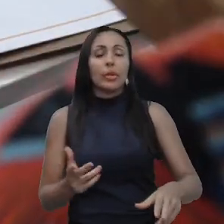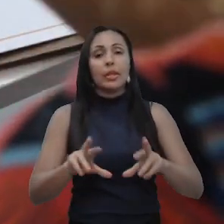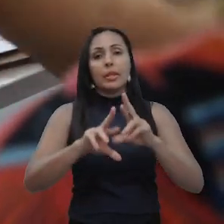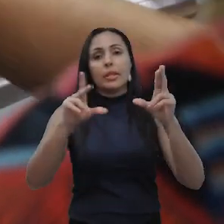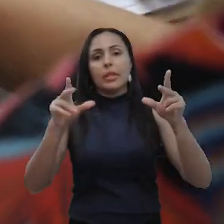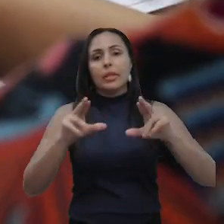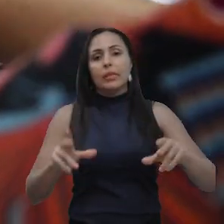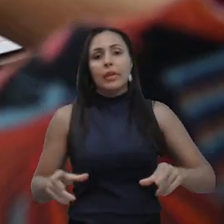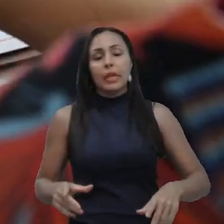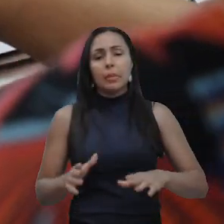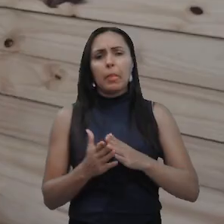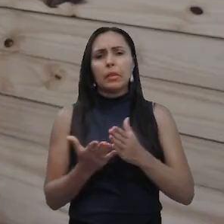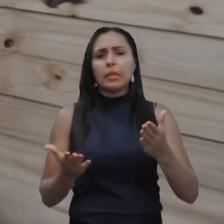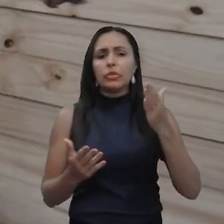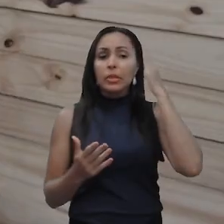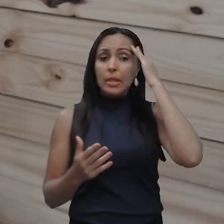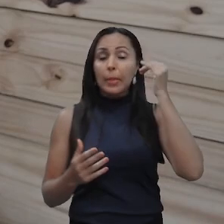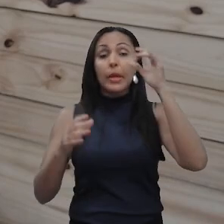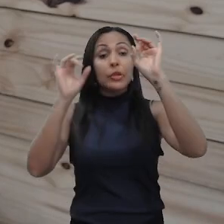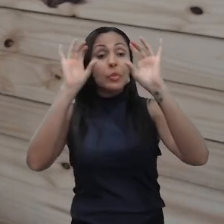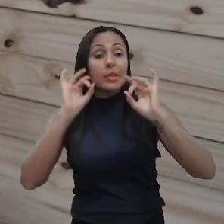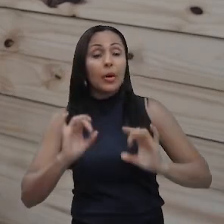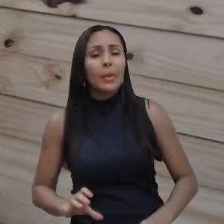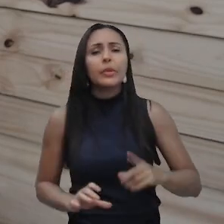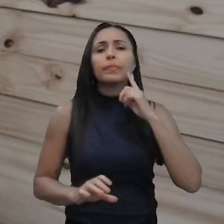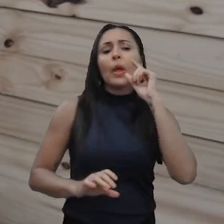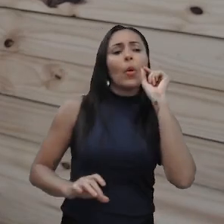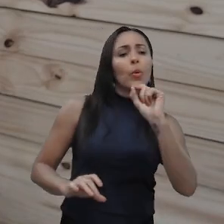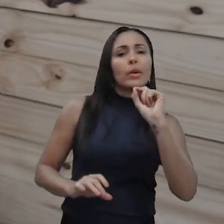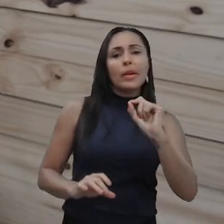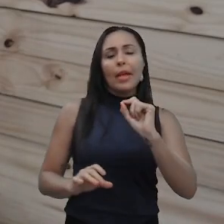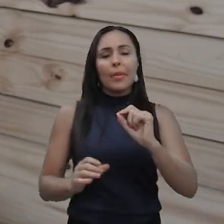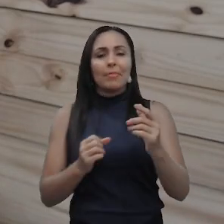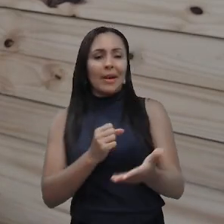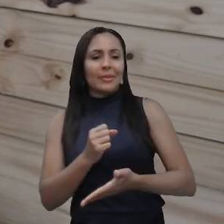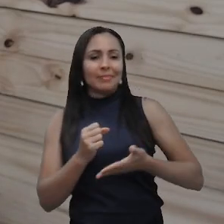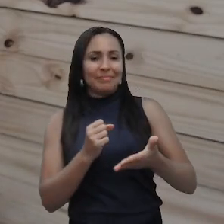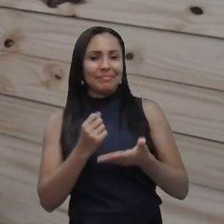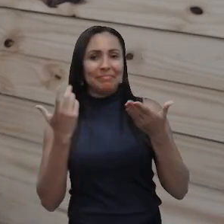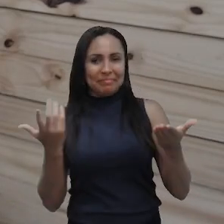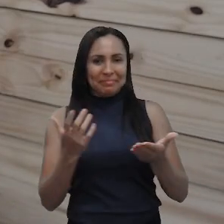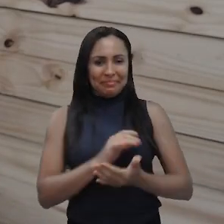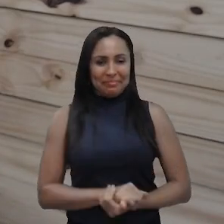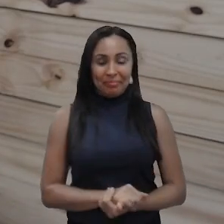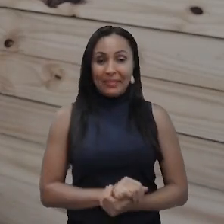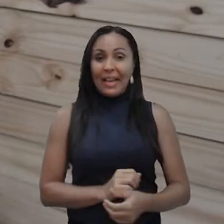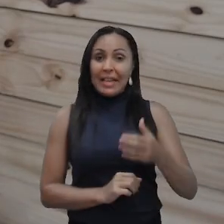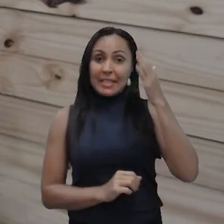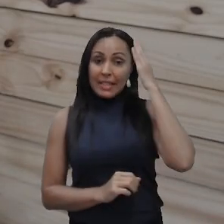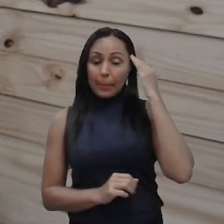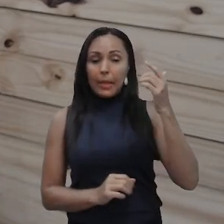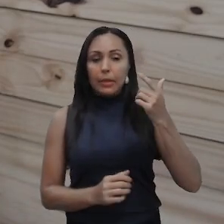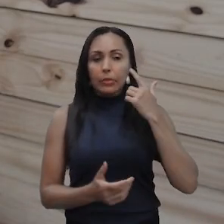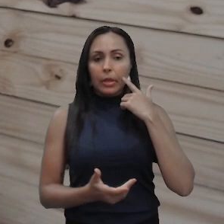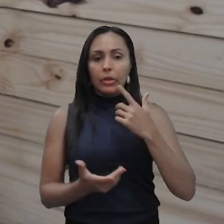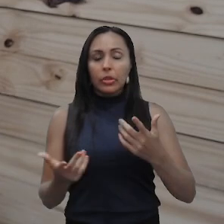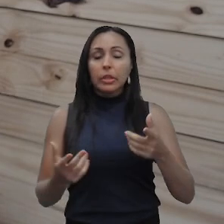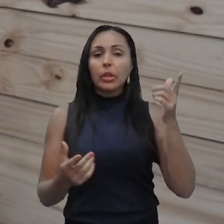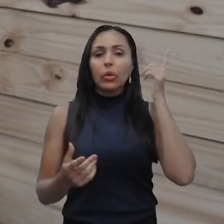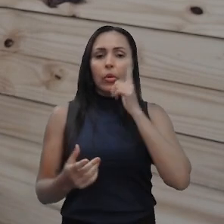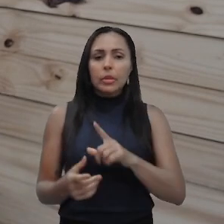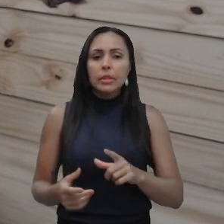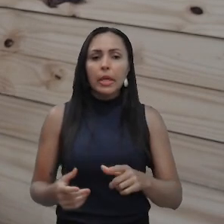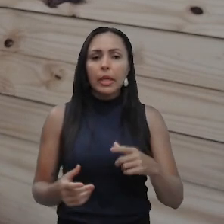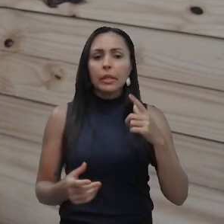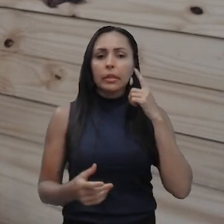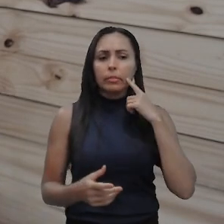gente saber, especialmente, o que é o básico, né? Sabendo o que é o básico, sabendo o que é esse retângulo, a gente consegue